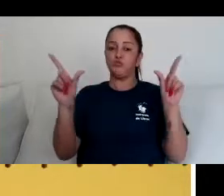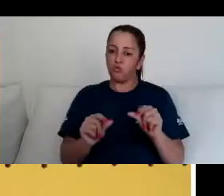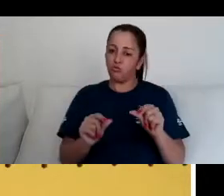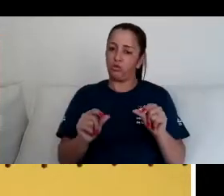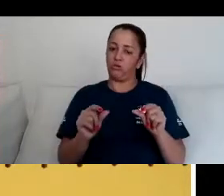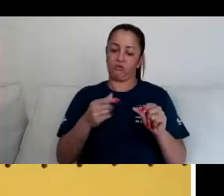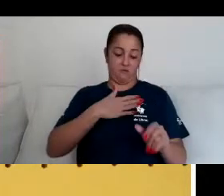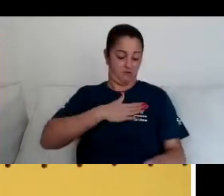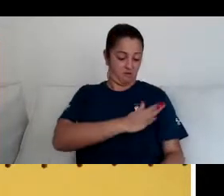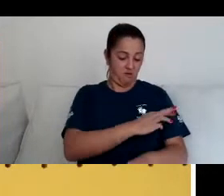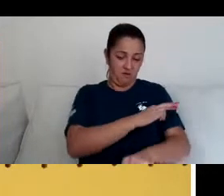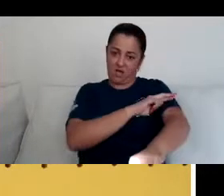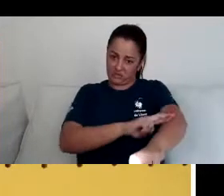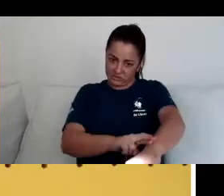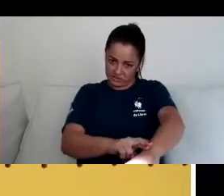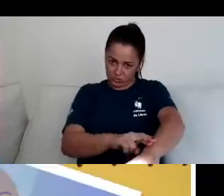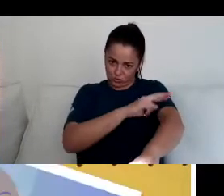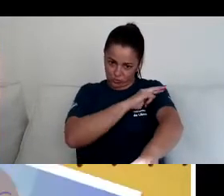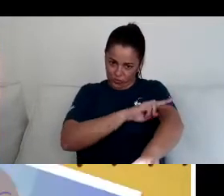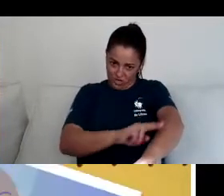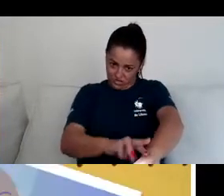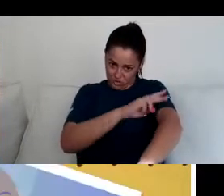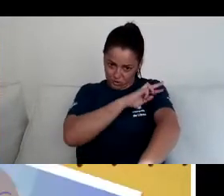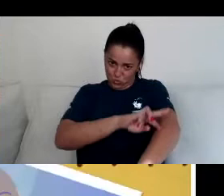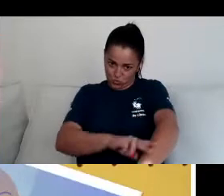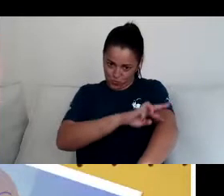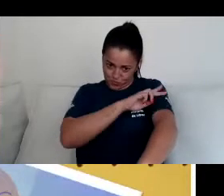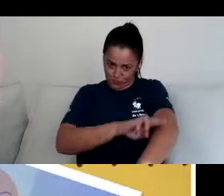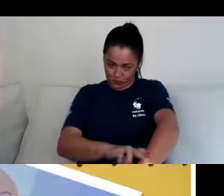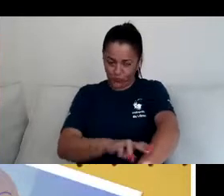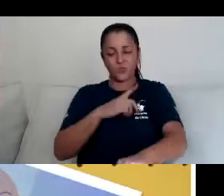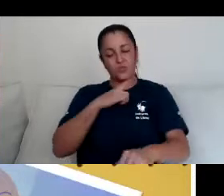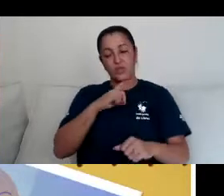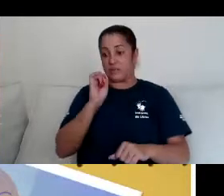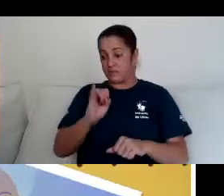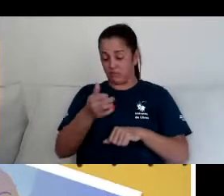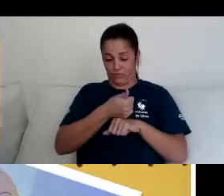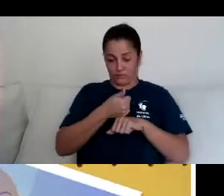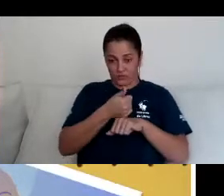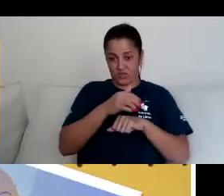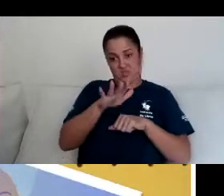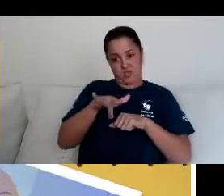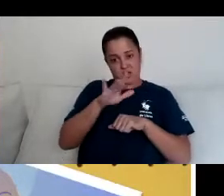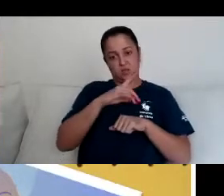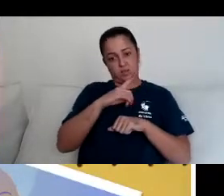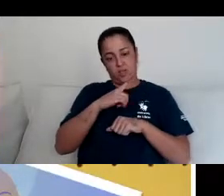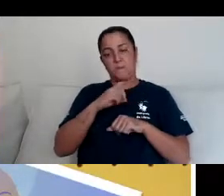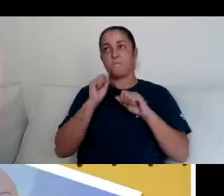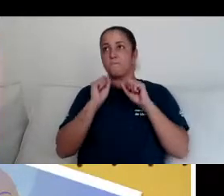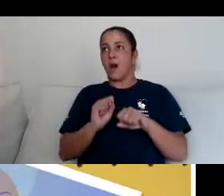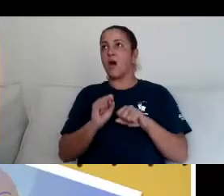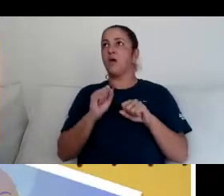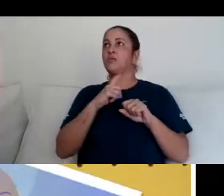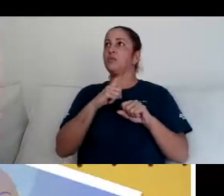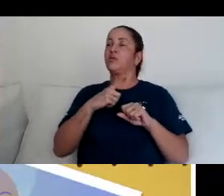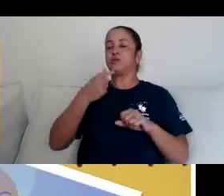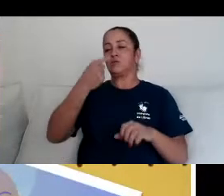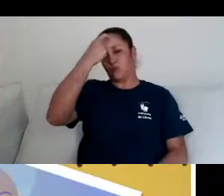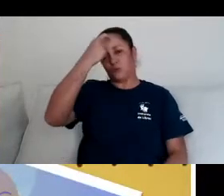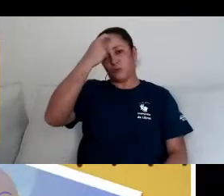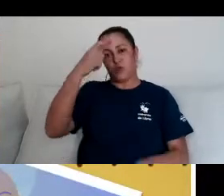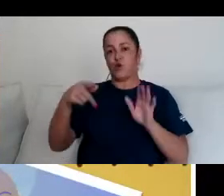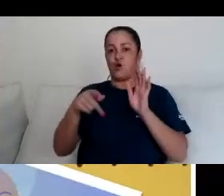bibliotecas. Pois quanto mais profissionais dessa área passem a ter consciência da importância de se fazer um